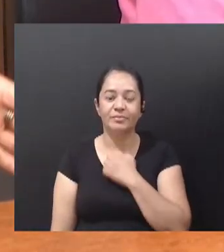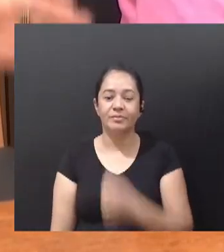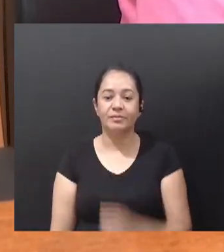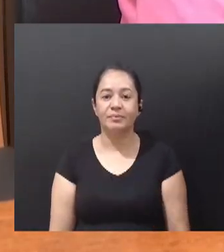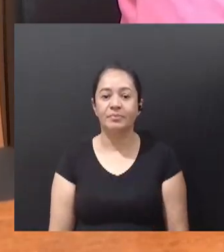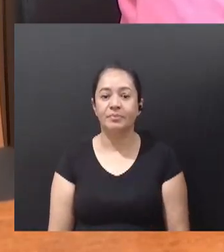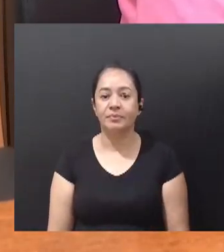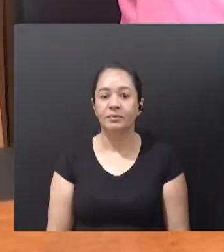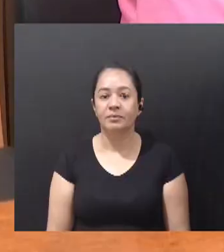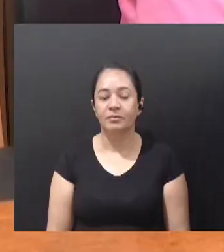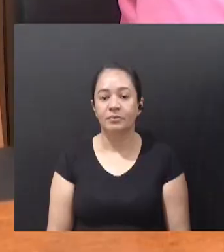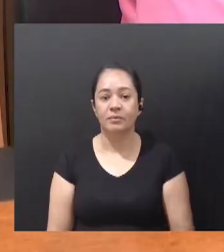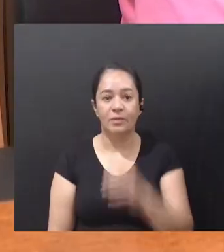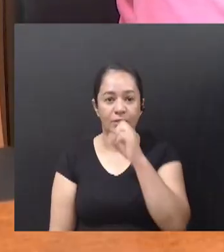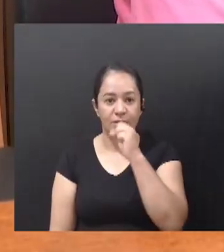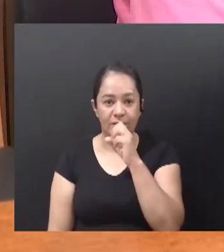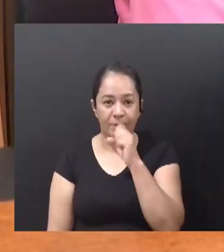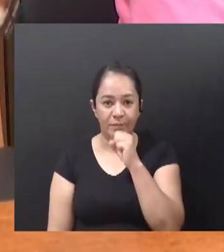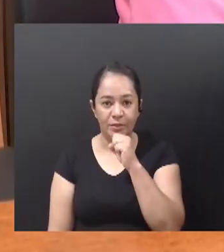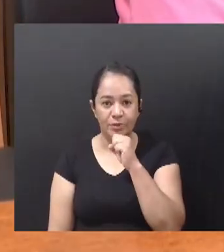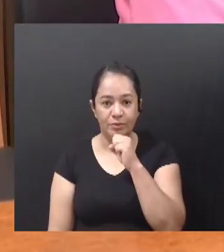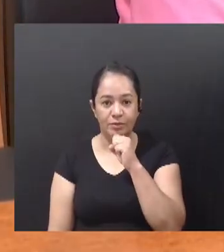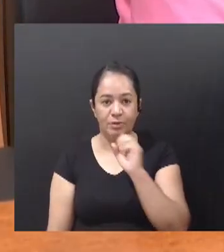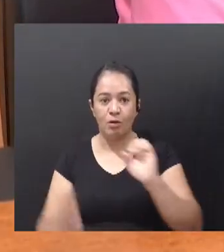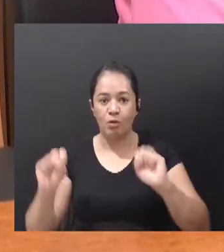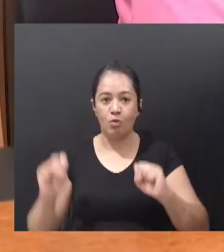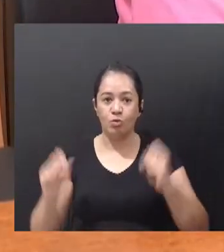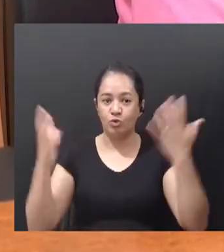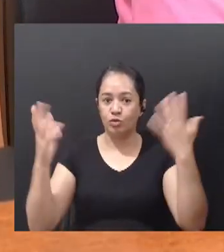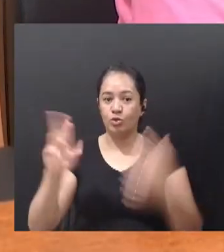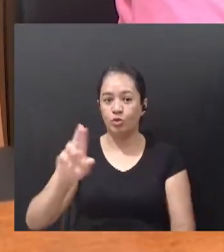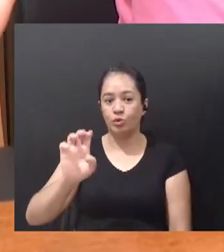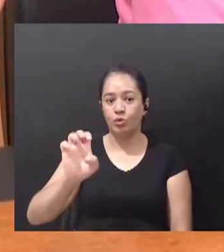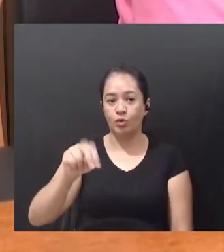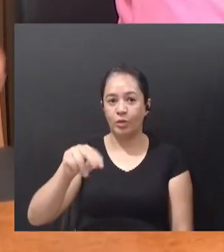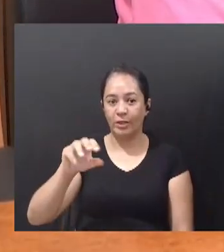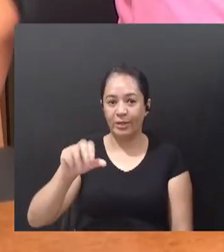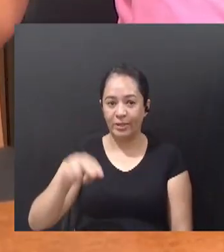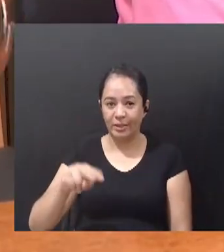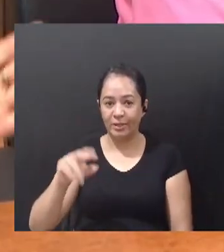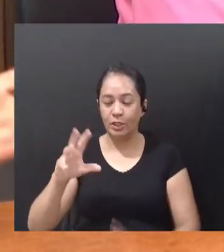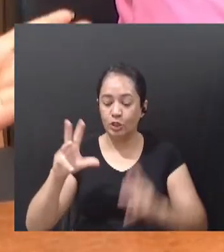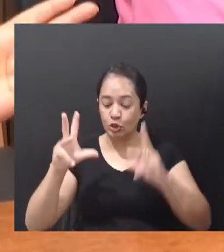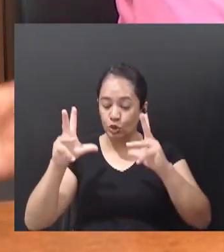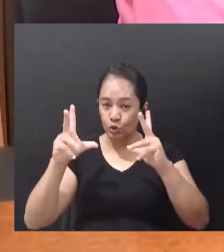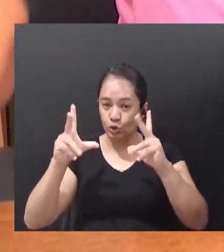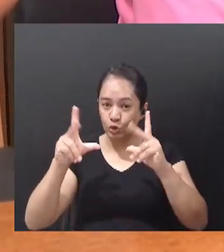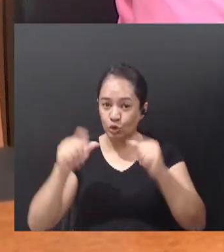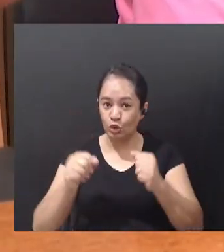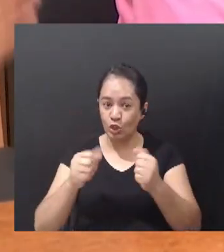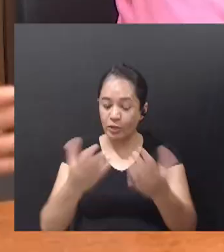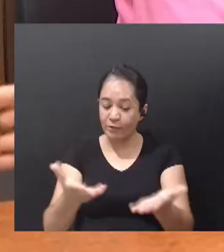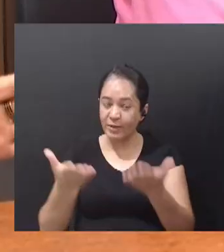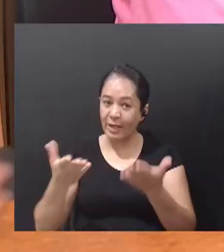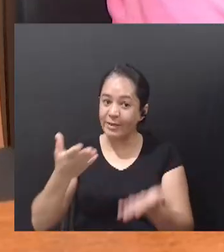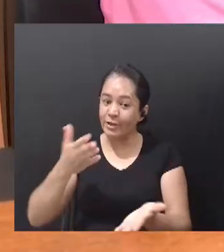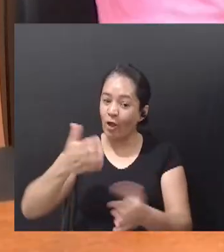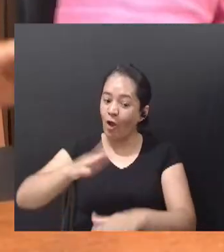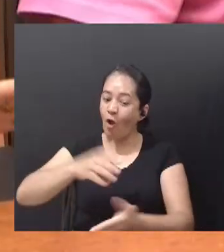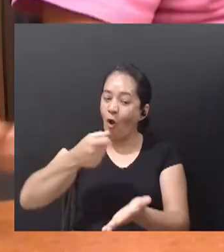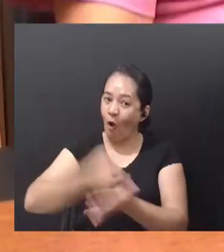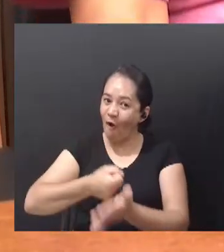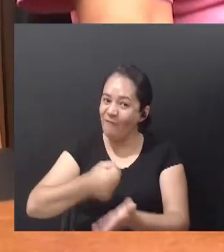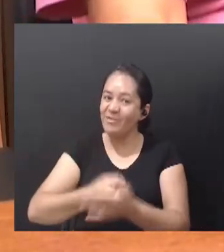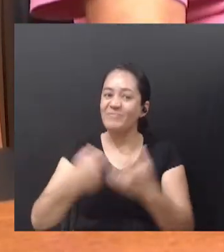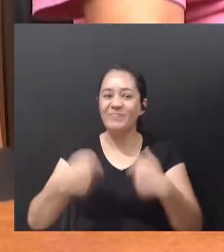No sábado, o show do Renan. Não estão convidados, estão convocados. Todo mundo tem que ir, vai